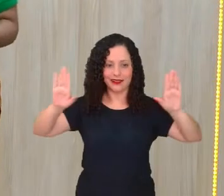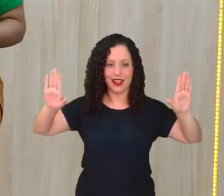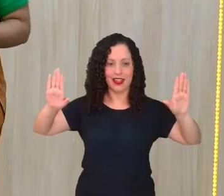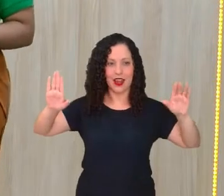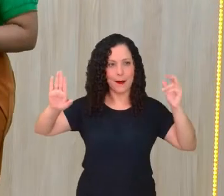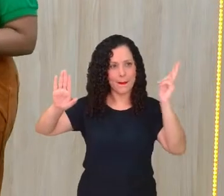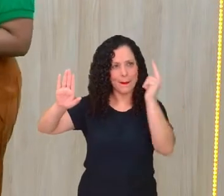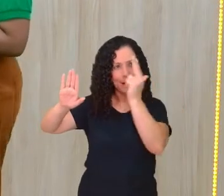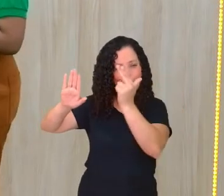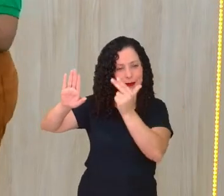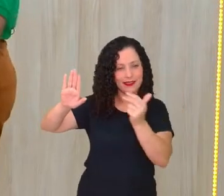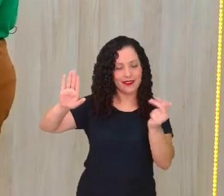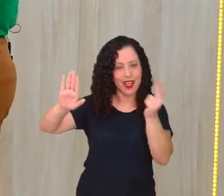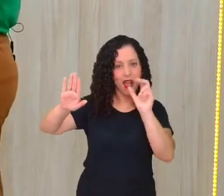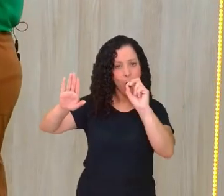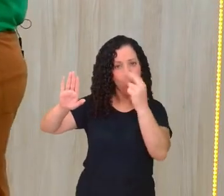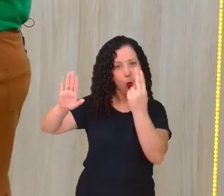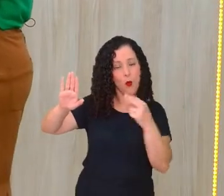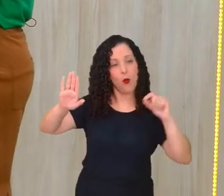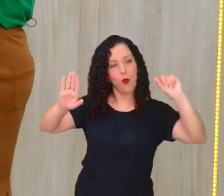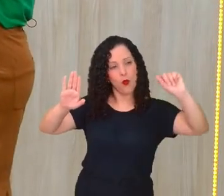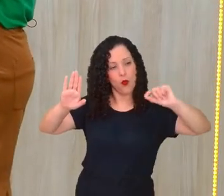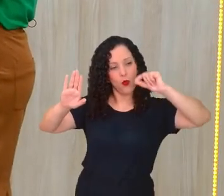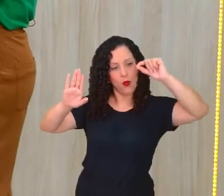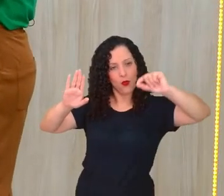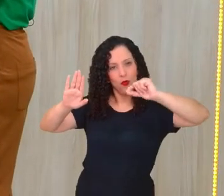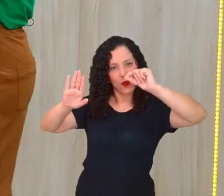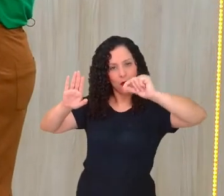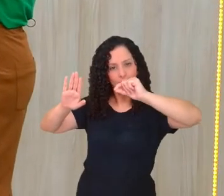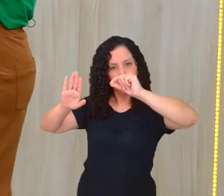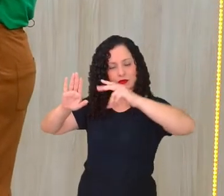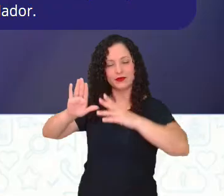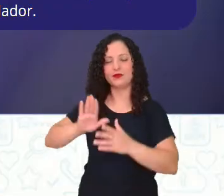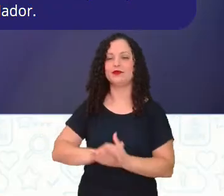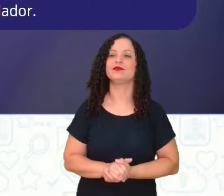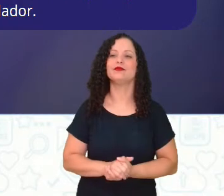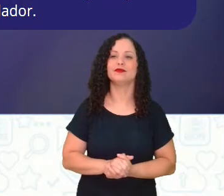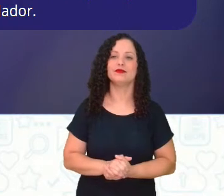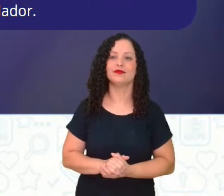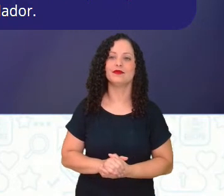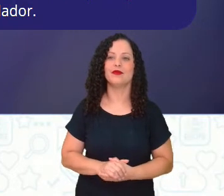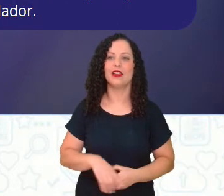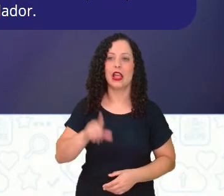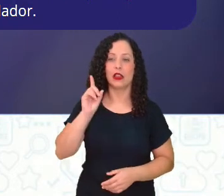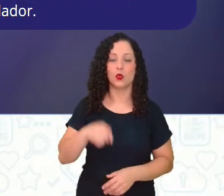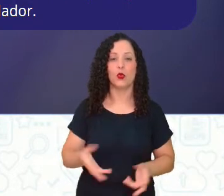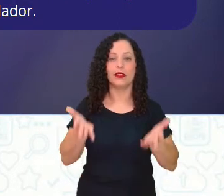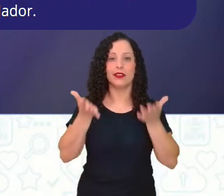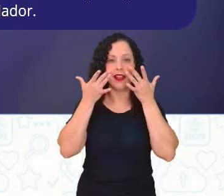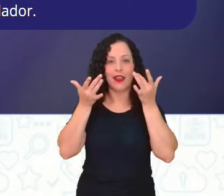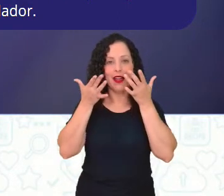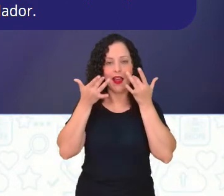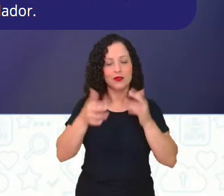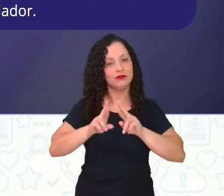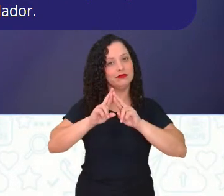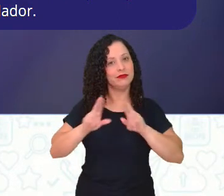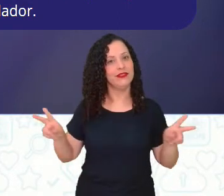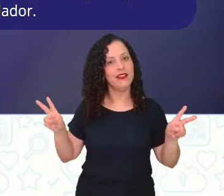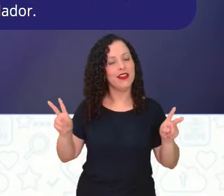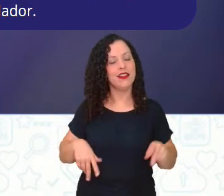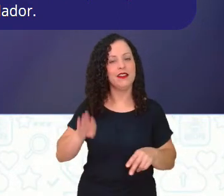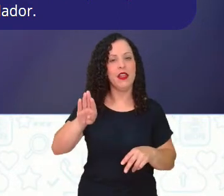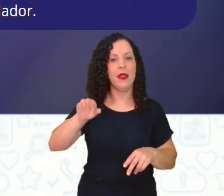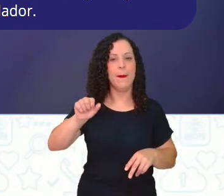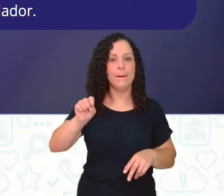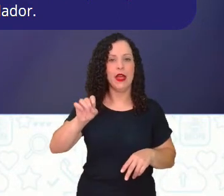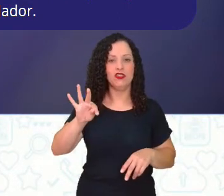pintada, certo? É basicamente isso. No teatro, o bastidor vai ter uma outra conotação, vai ter um outro significado,